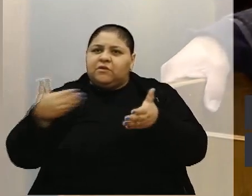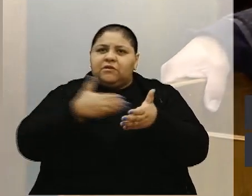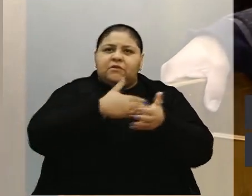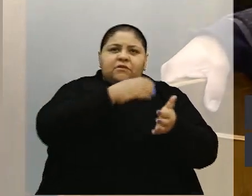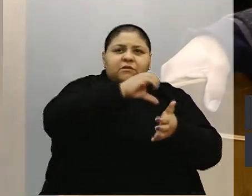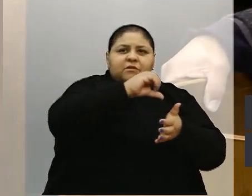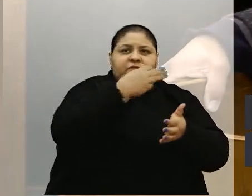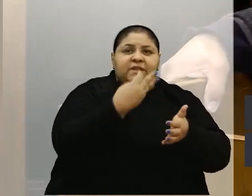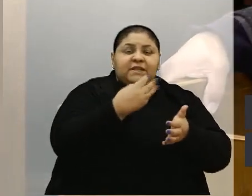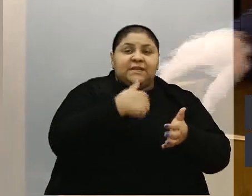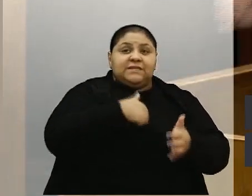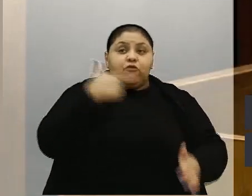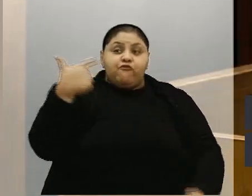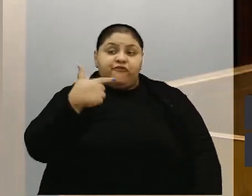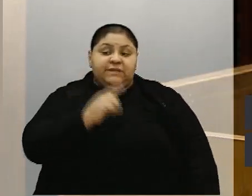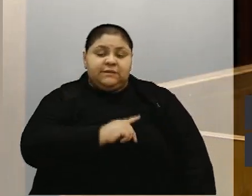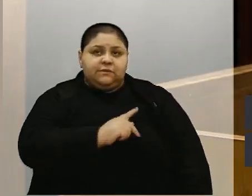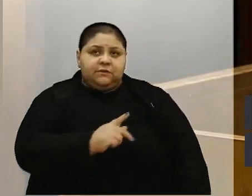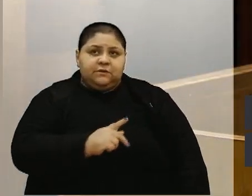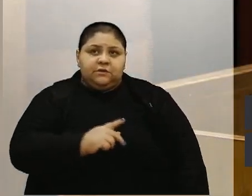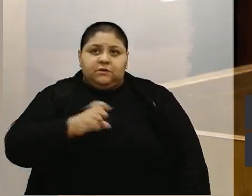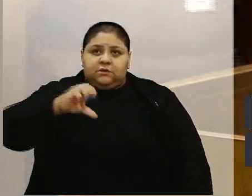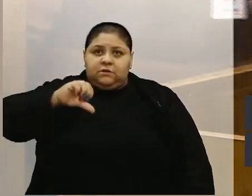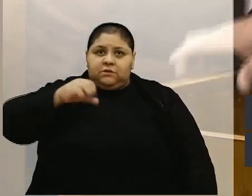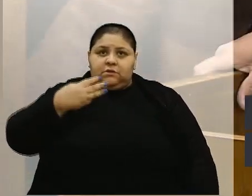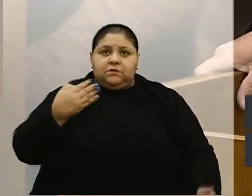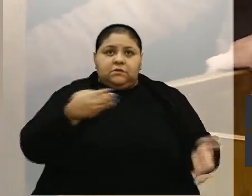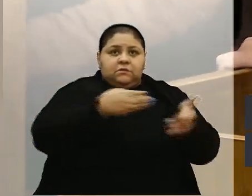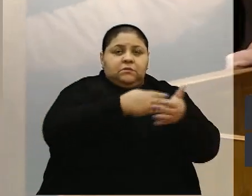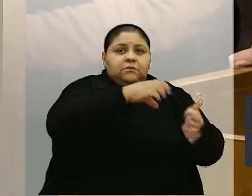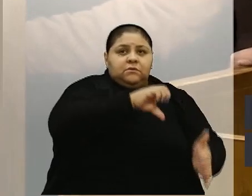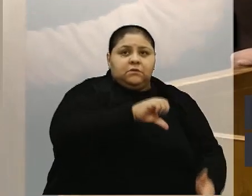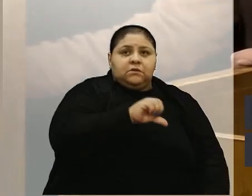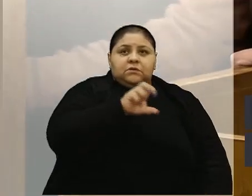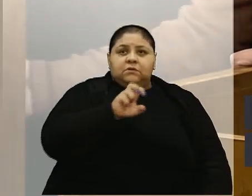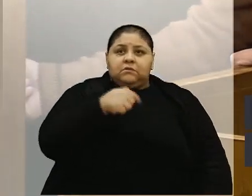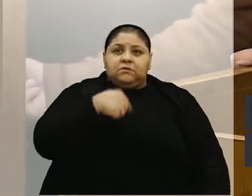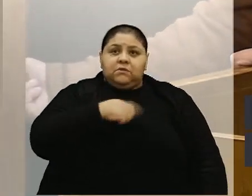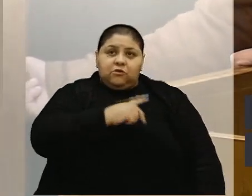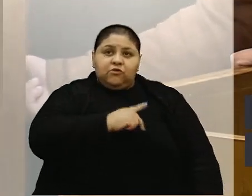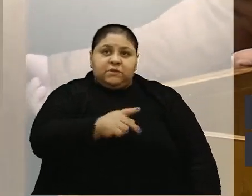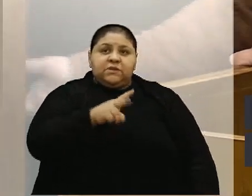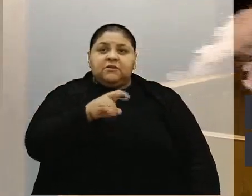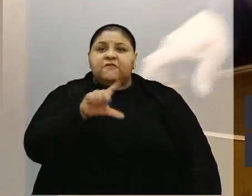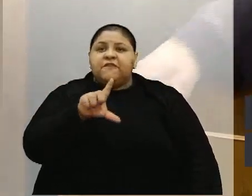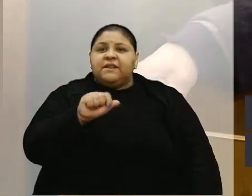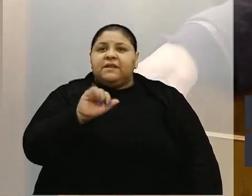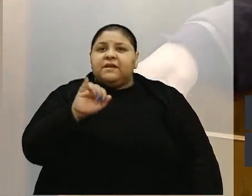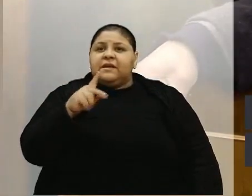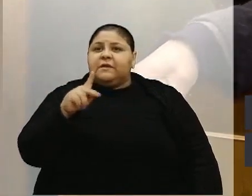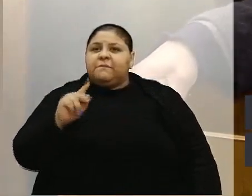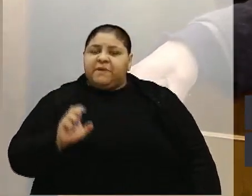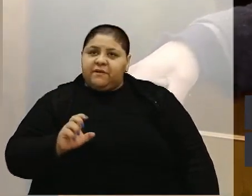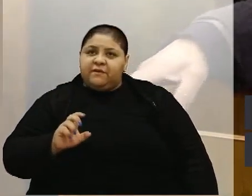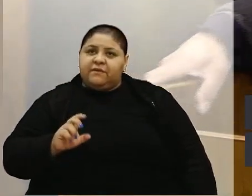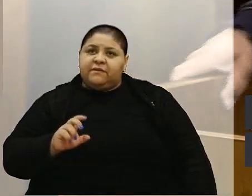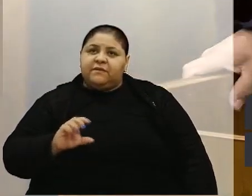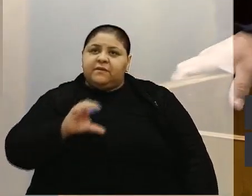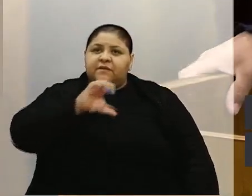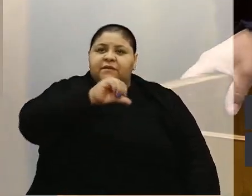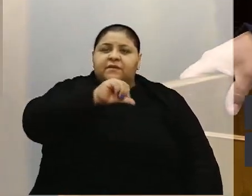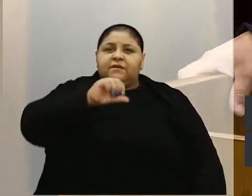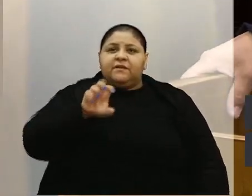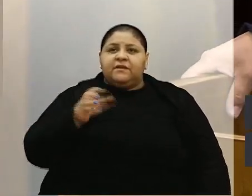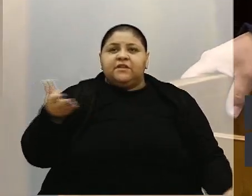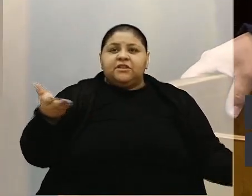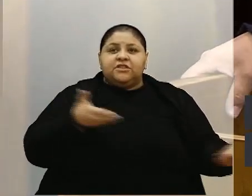fui vice-presidente. De 93 a 95 eu fui presidente do Vila IP. E em 95 eu já me